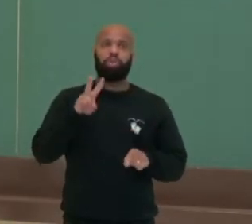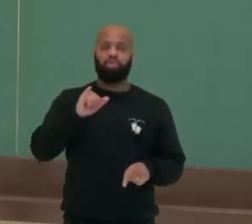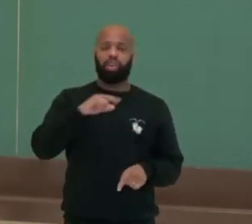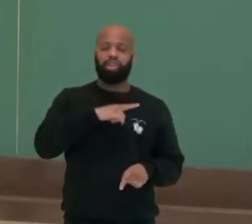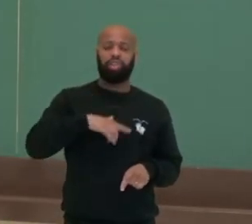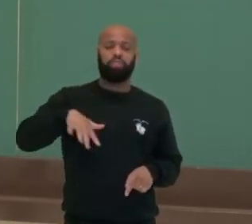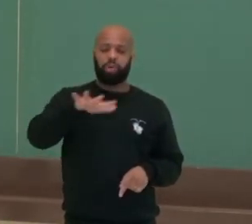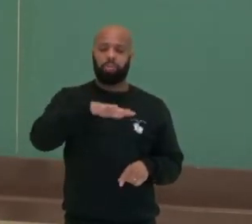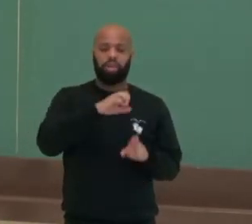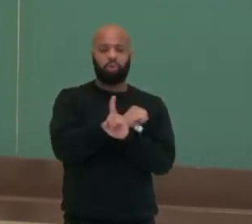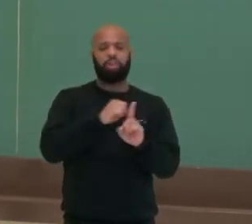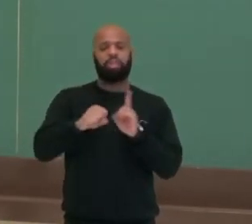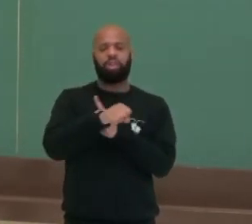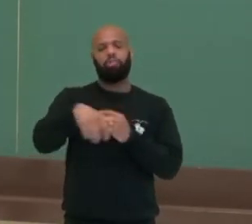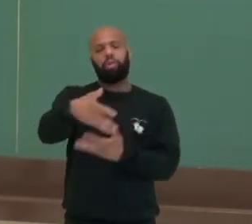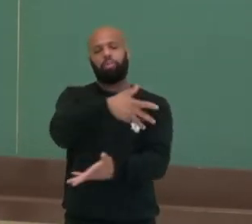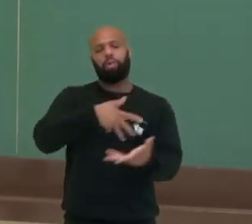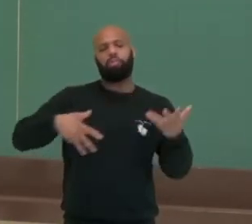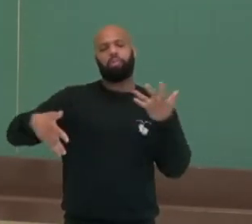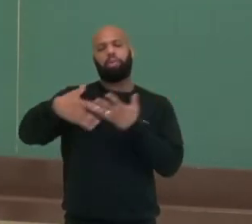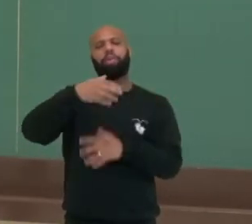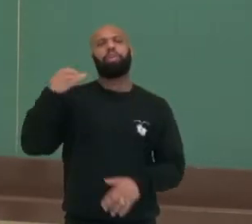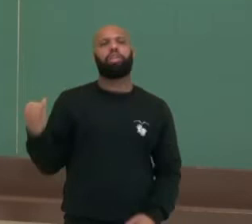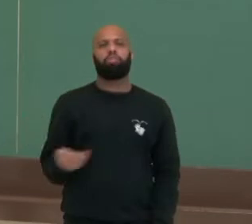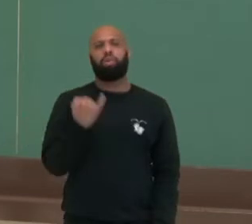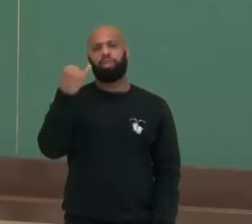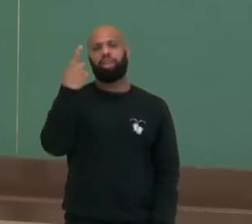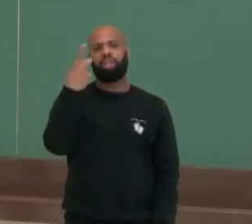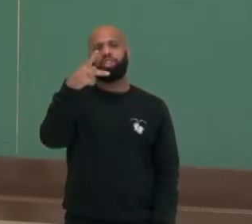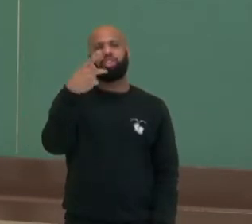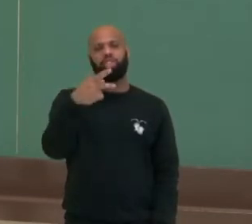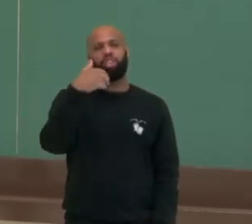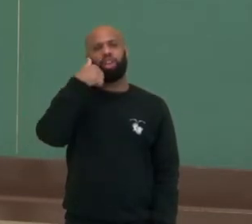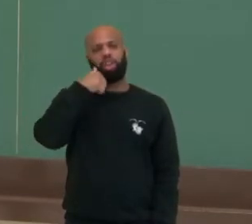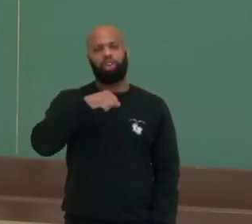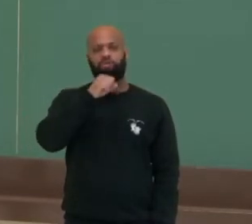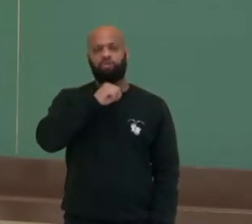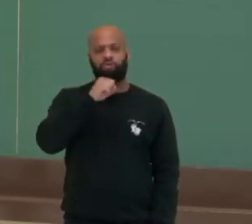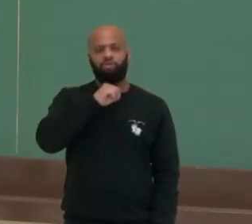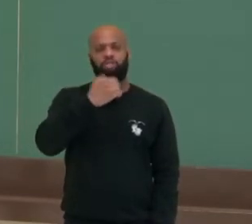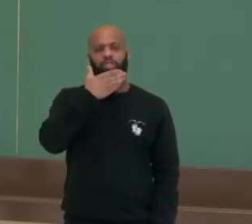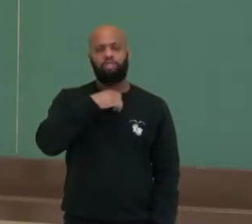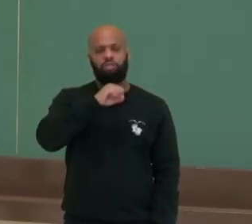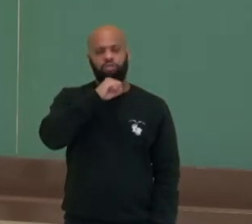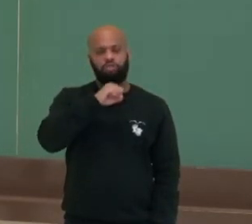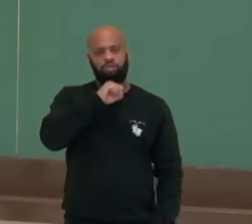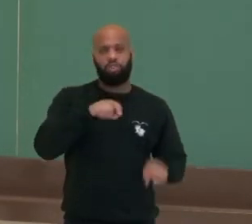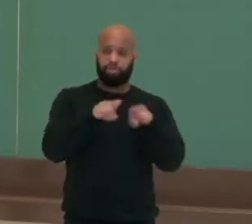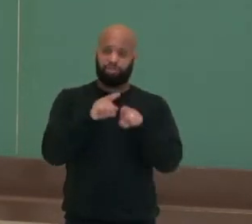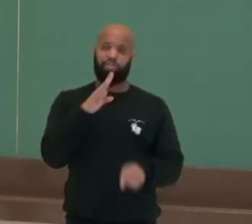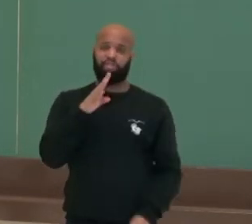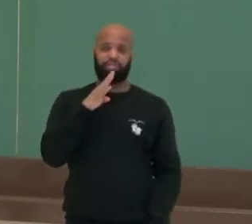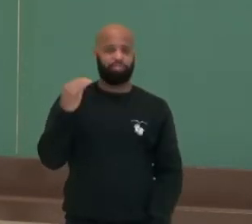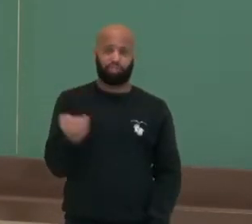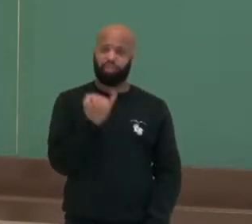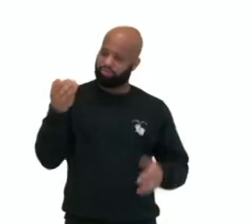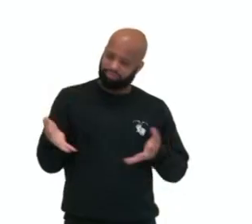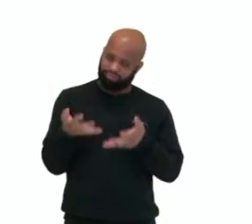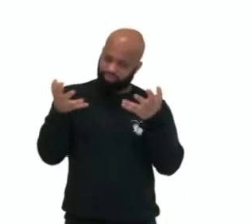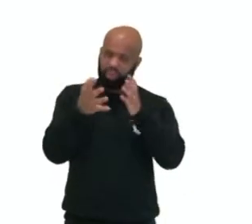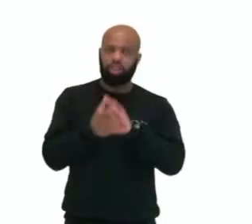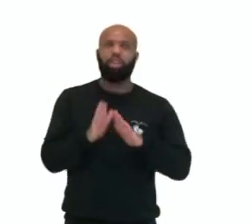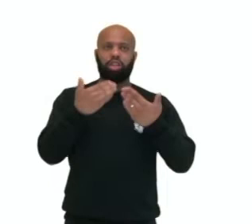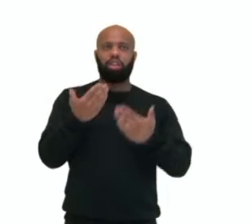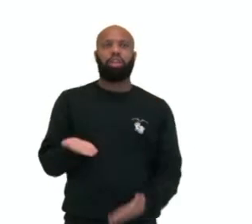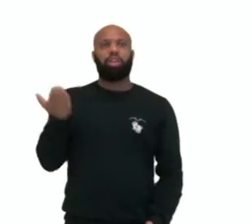ambiente social, então vale a pena aí levar o seu avô, a sua avó para conhecer o jogo de bocha, tá? O jogo de